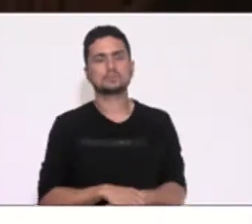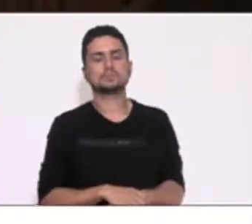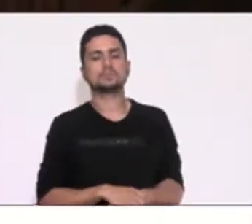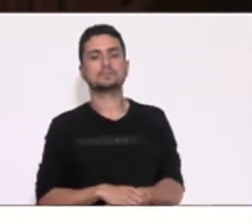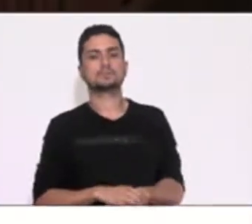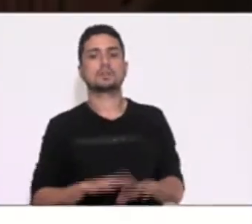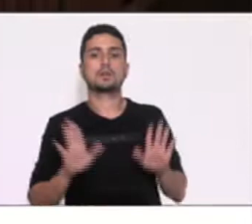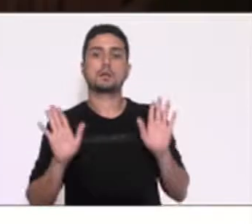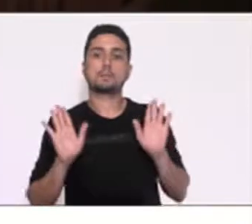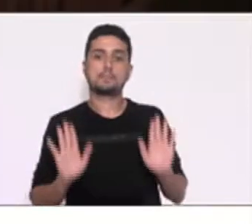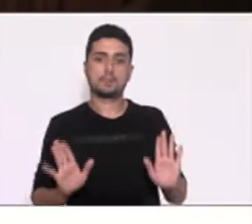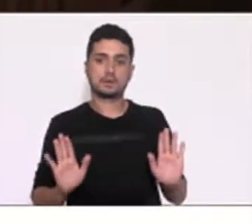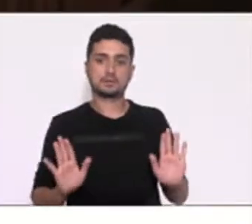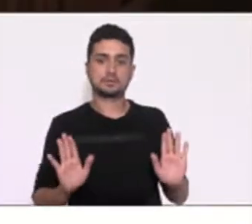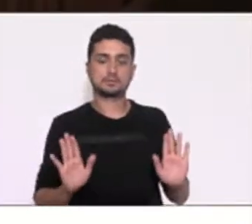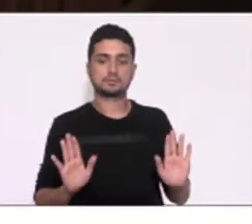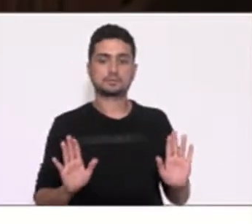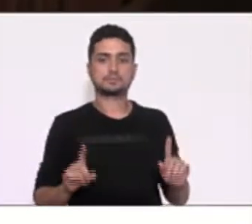Mas, ao mesmo tempo,